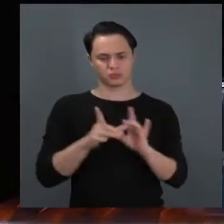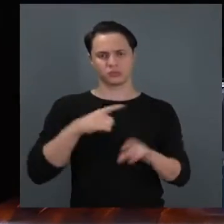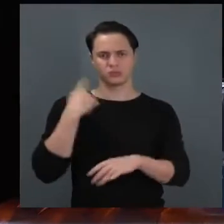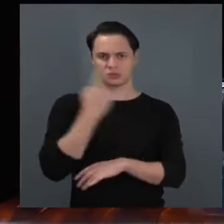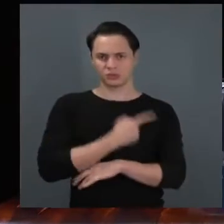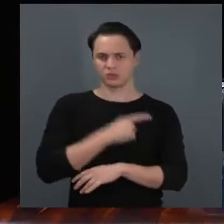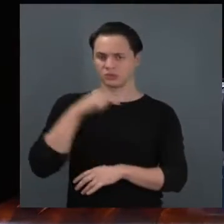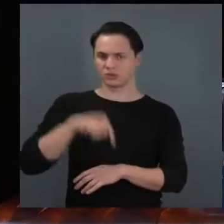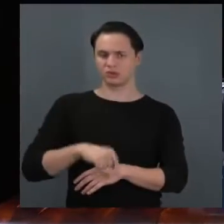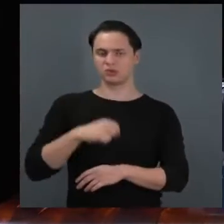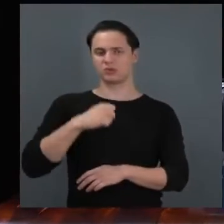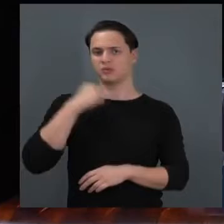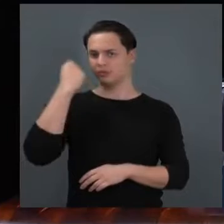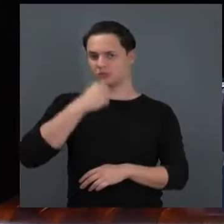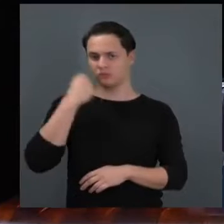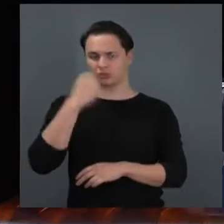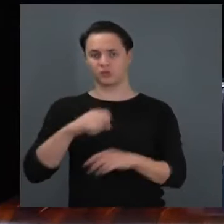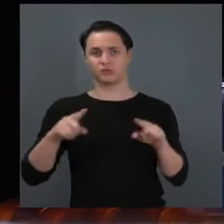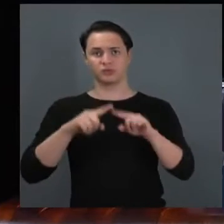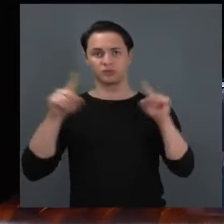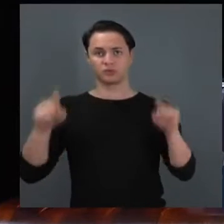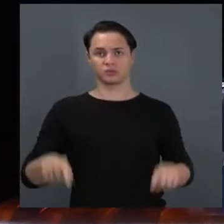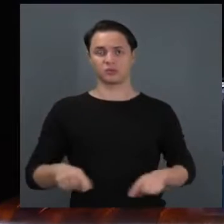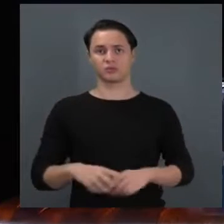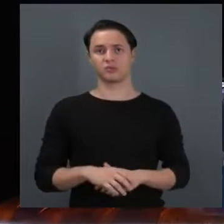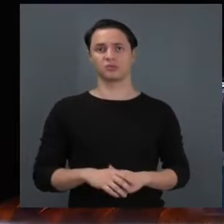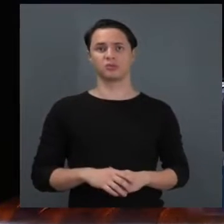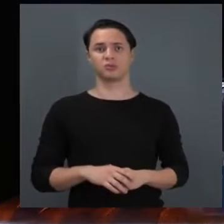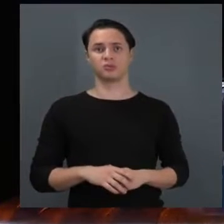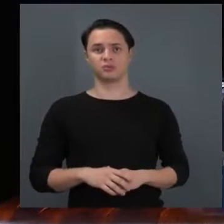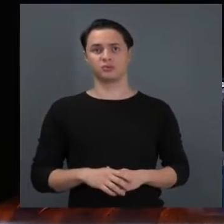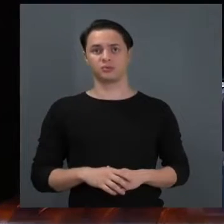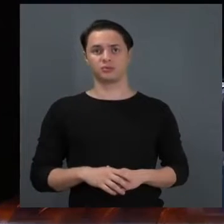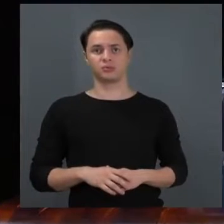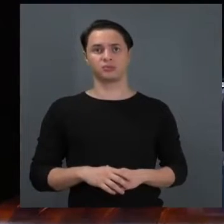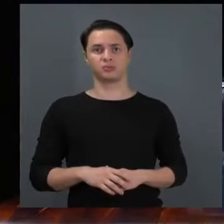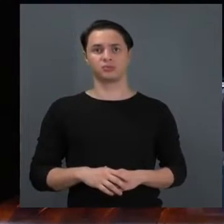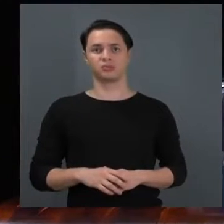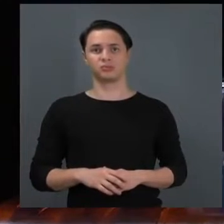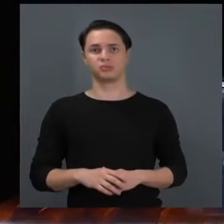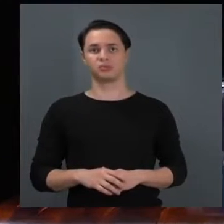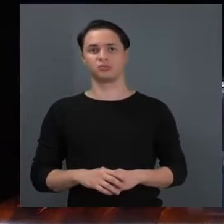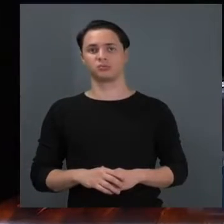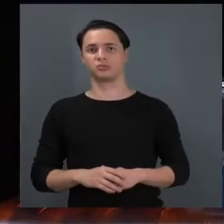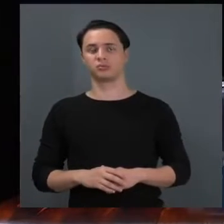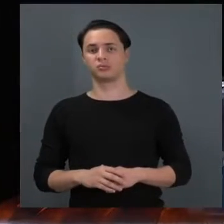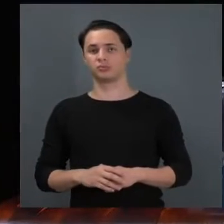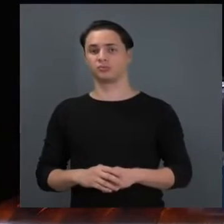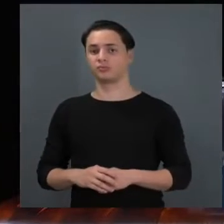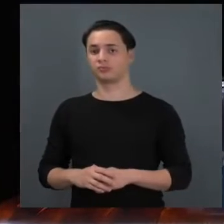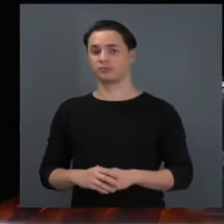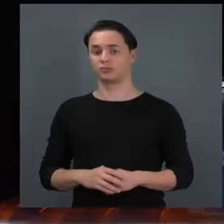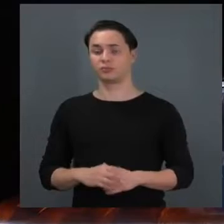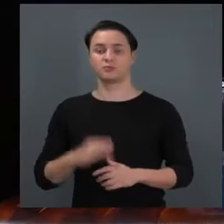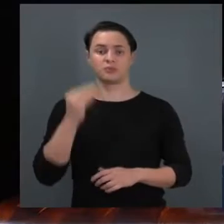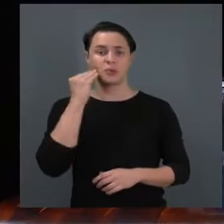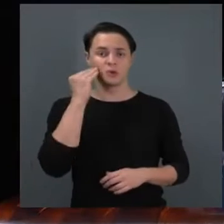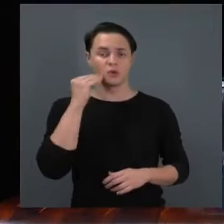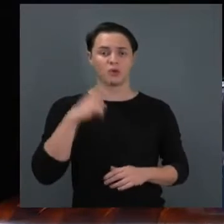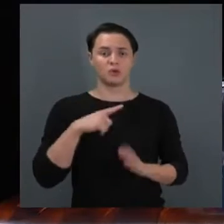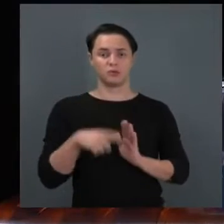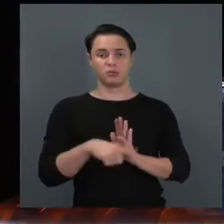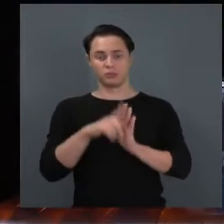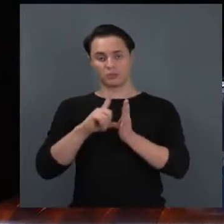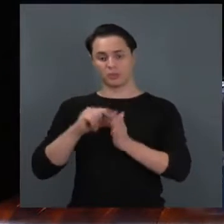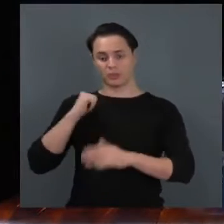senadores e os funcionários da casa. Se buscou também a antecipação da